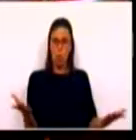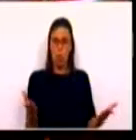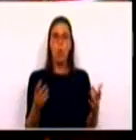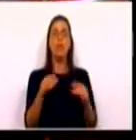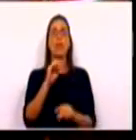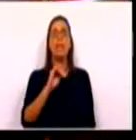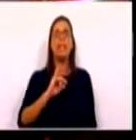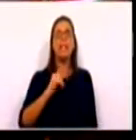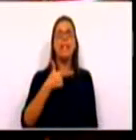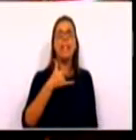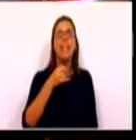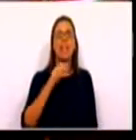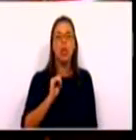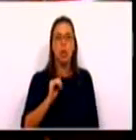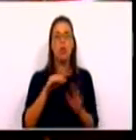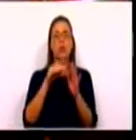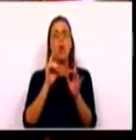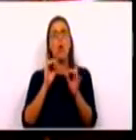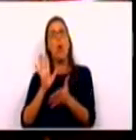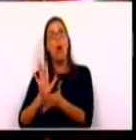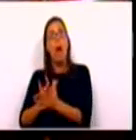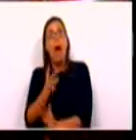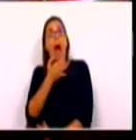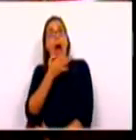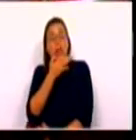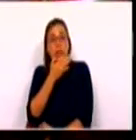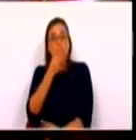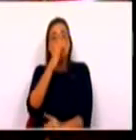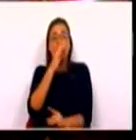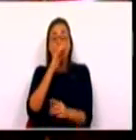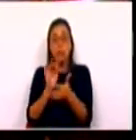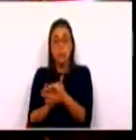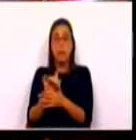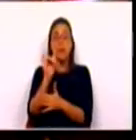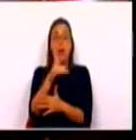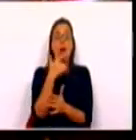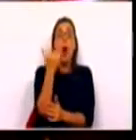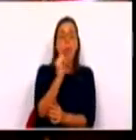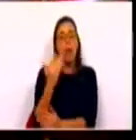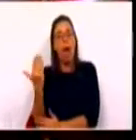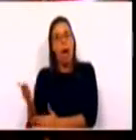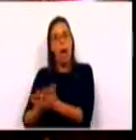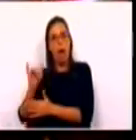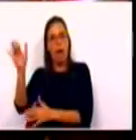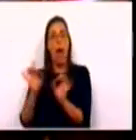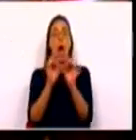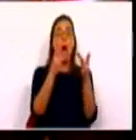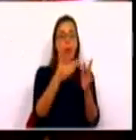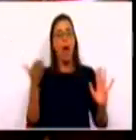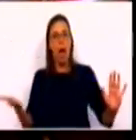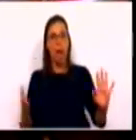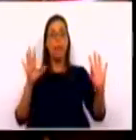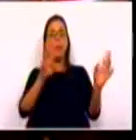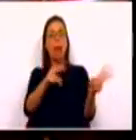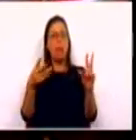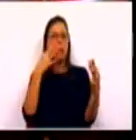dos sítios, recorrendo-se à via postal apenas quando este tipo de notificação não for possível. Trata-se de uma